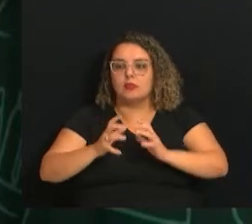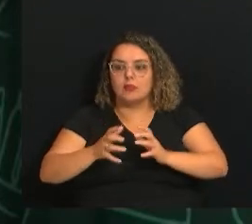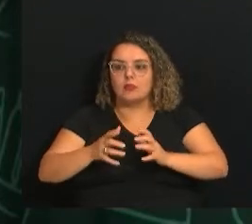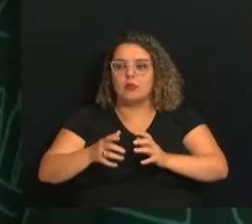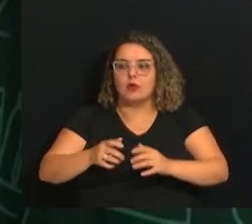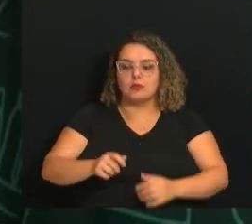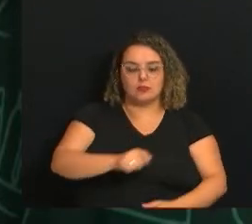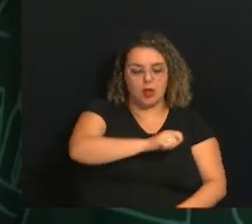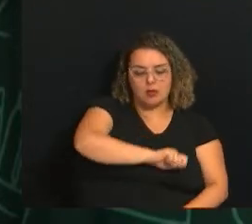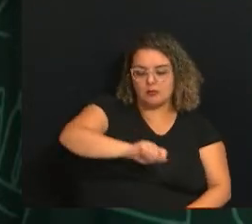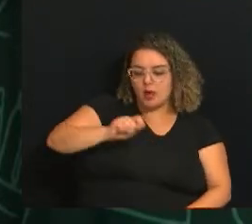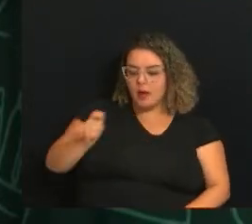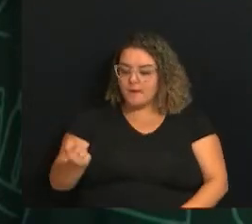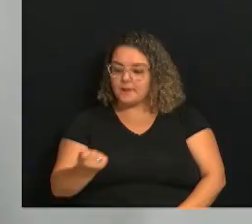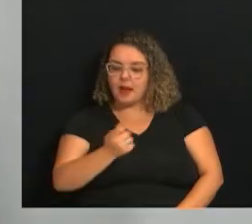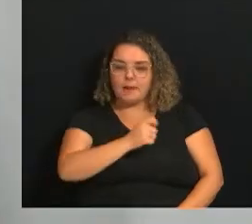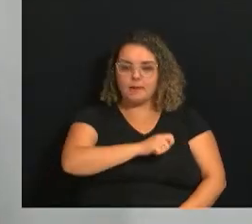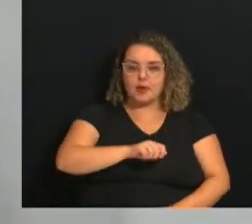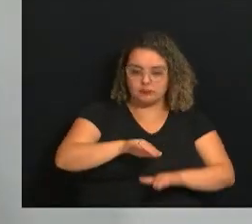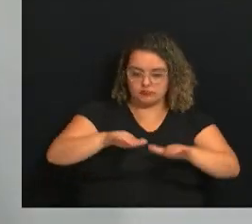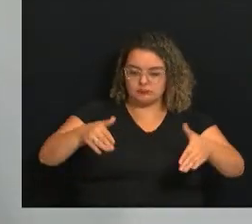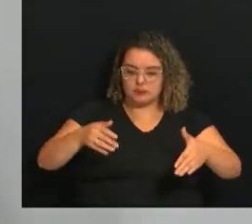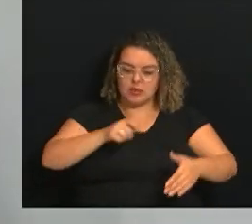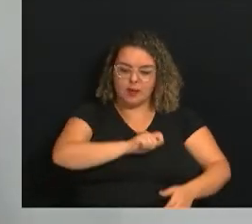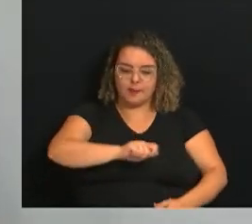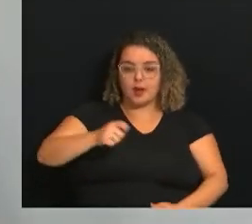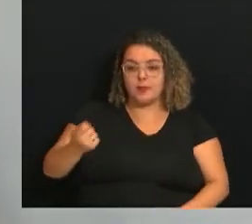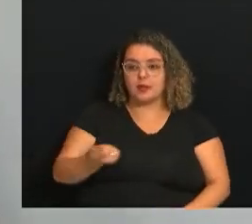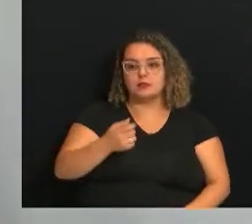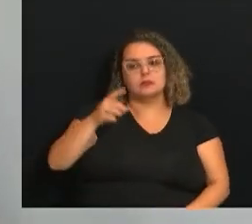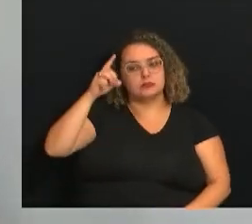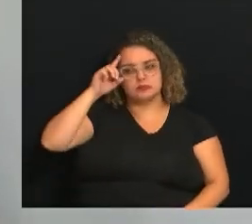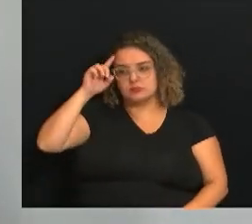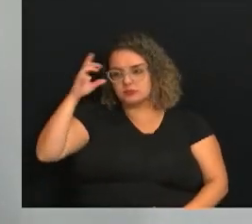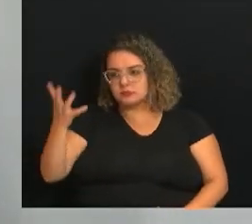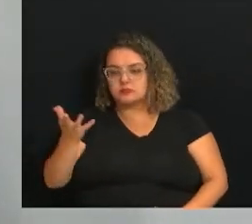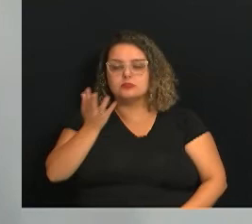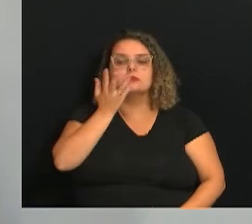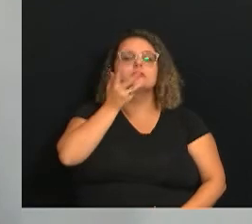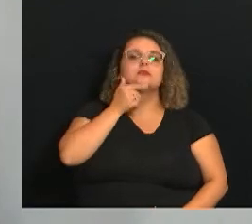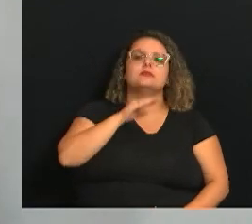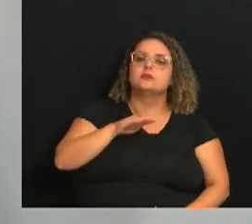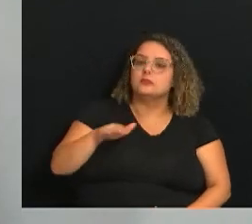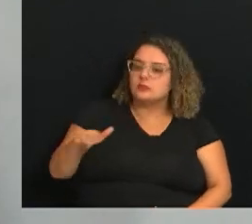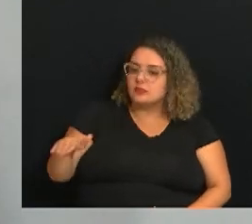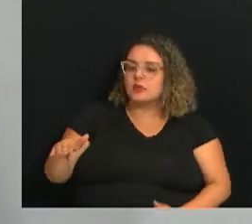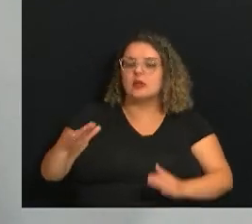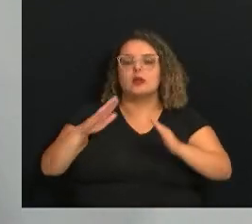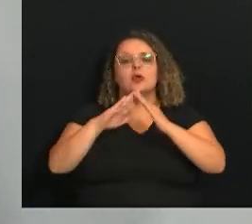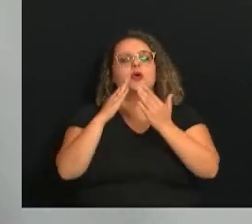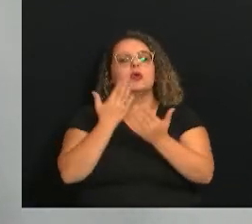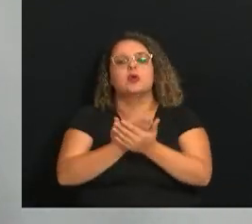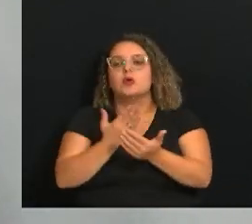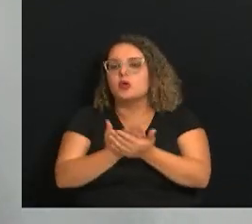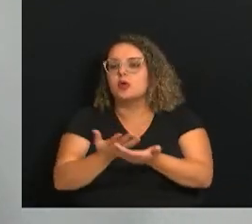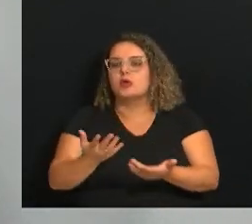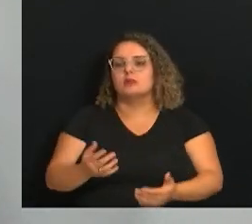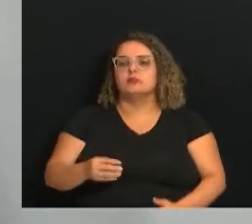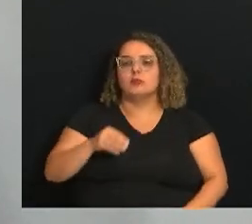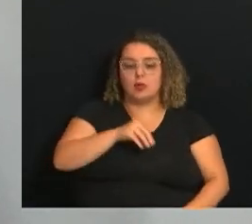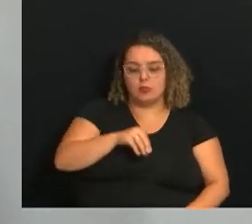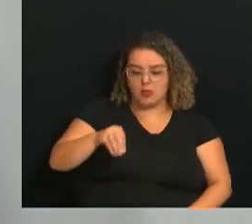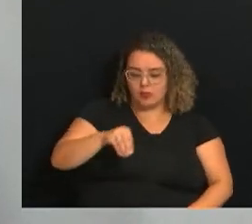que ele é apaixonado. Todos os dias ele joga ping-pong com as crianças no colégio. Xadrez, que ele